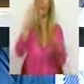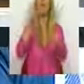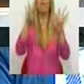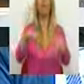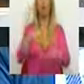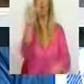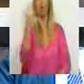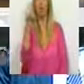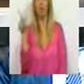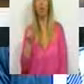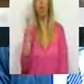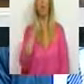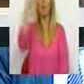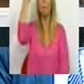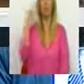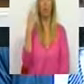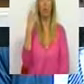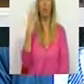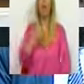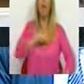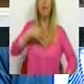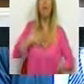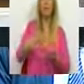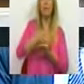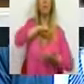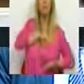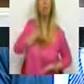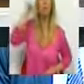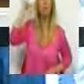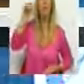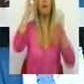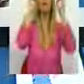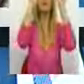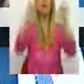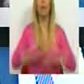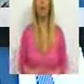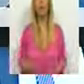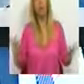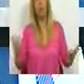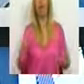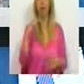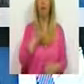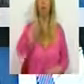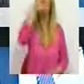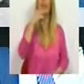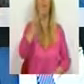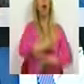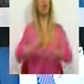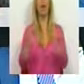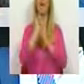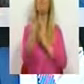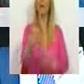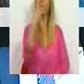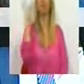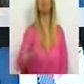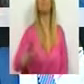ano passado, não chegaram às empresas. Zero. E o Sr. Ministro vai dizendo que pagámos 3 milhões. Na prática, não pagaram, resolveram